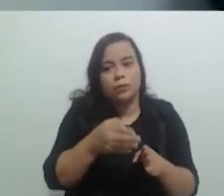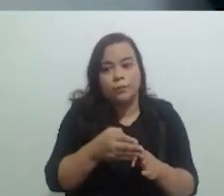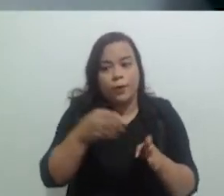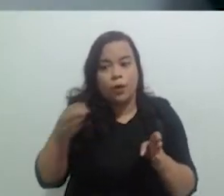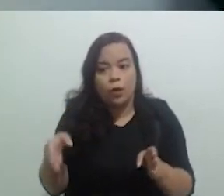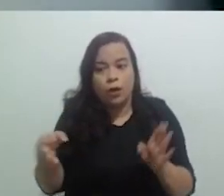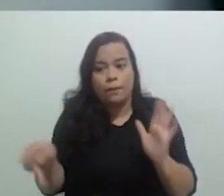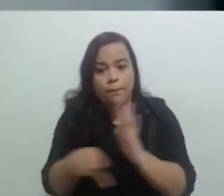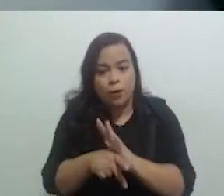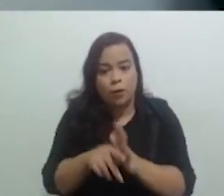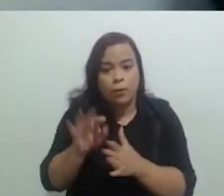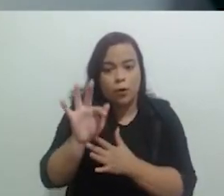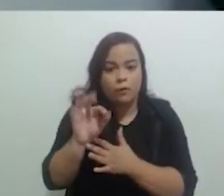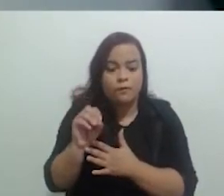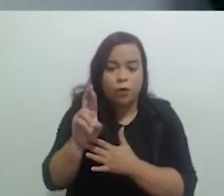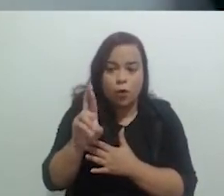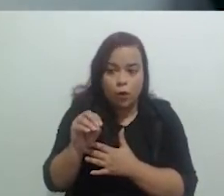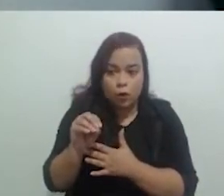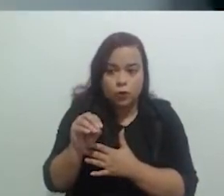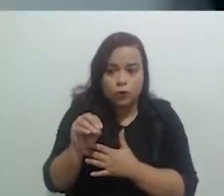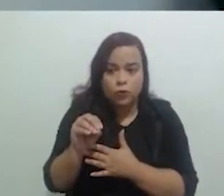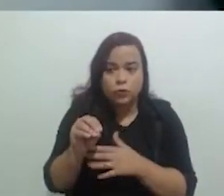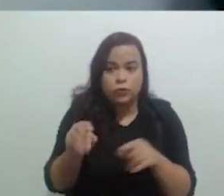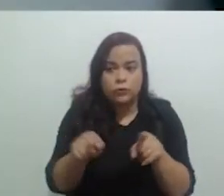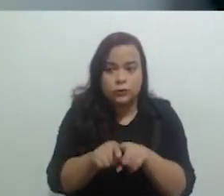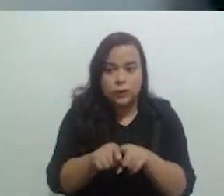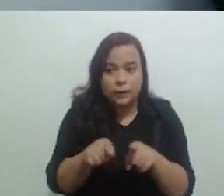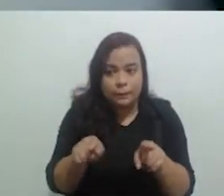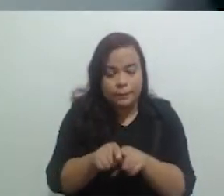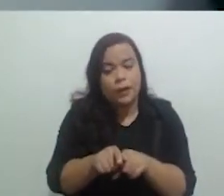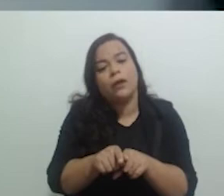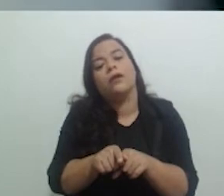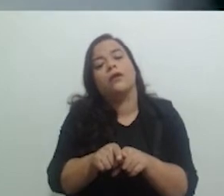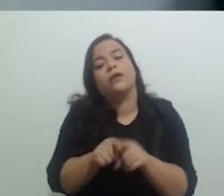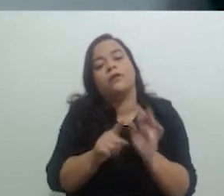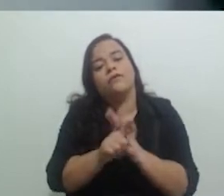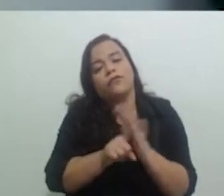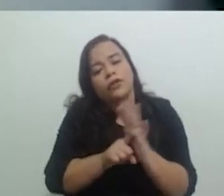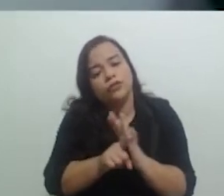da forma que ele fosse conveniente. Lógico que eu não poderia dizer quem